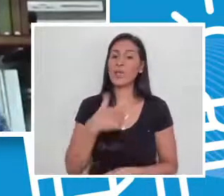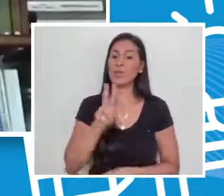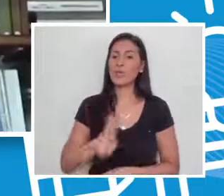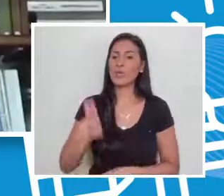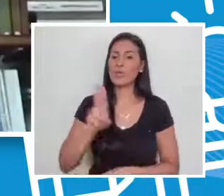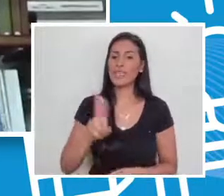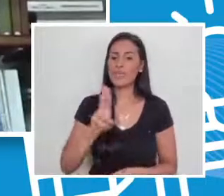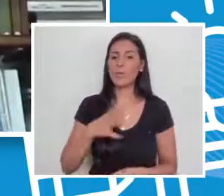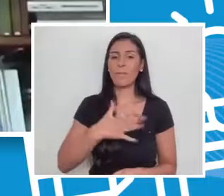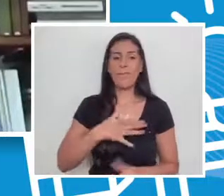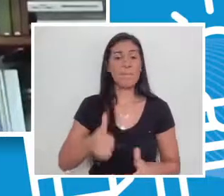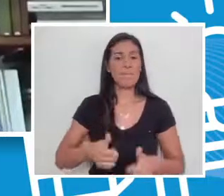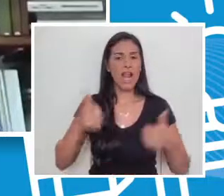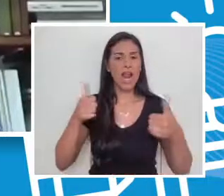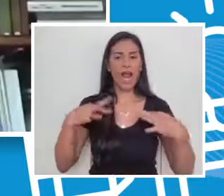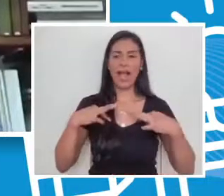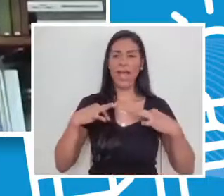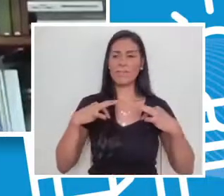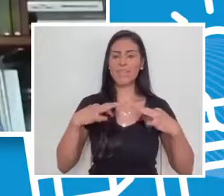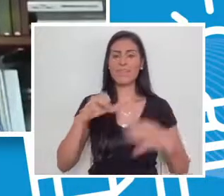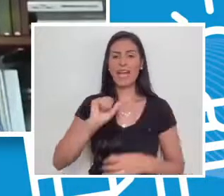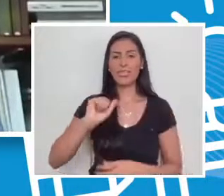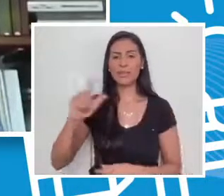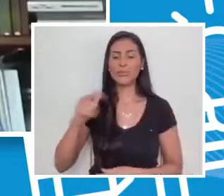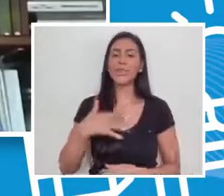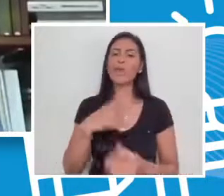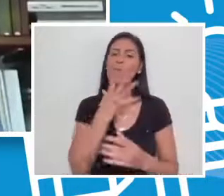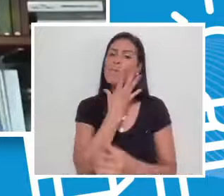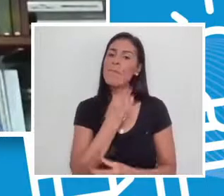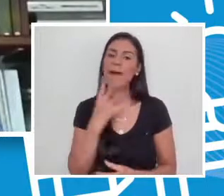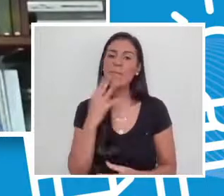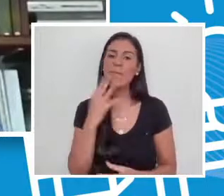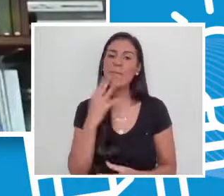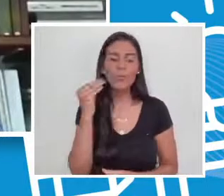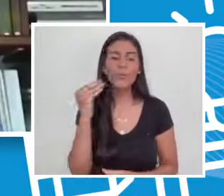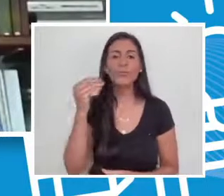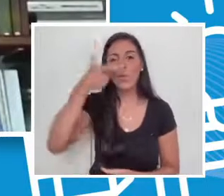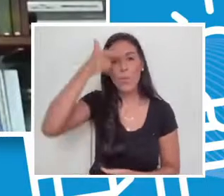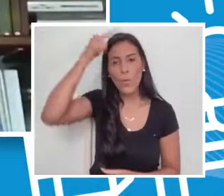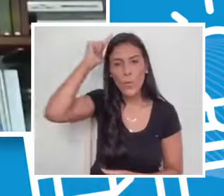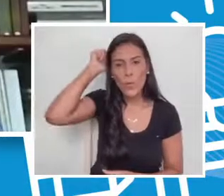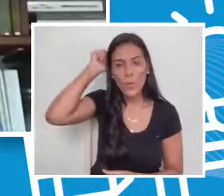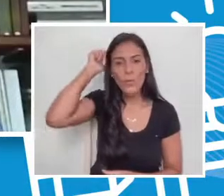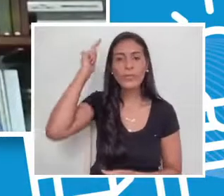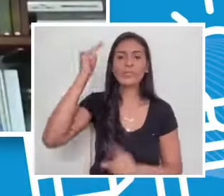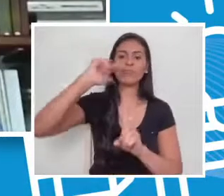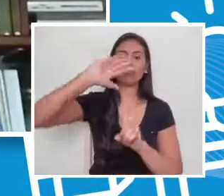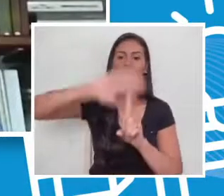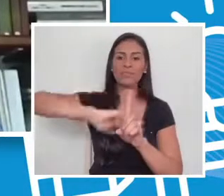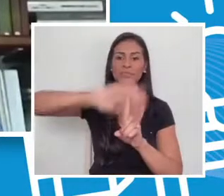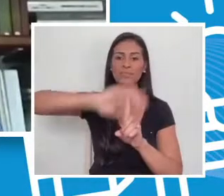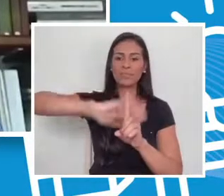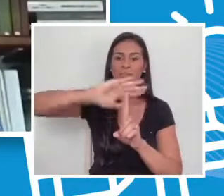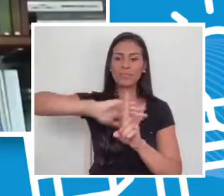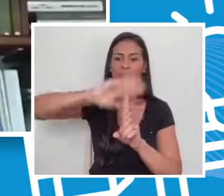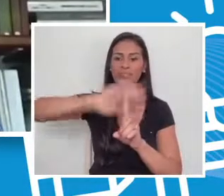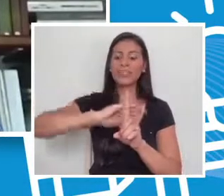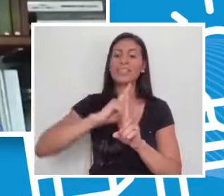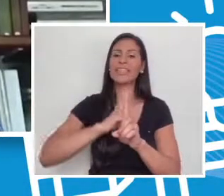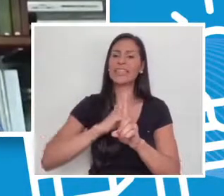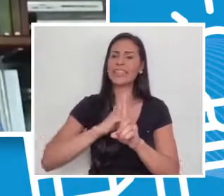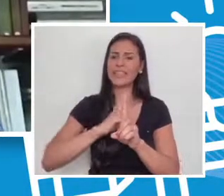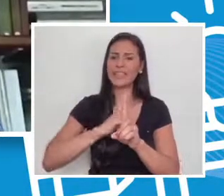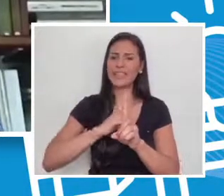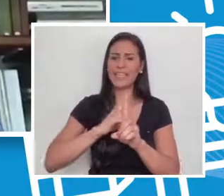azul, sou barbudo e careca, e atrás de mim aqui enorme desorganização da